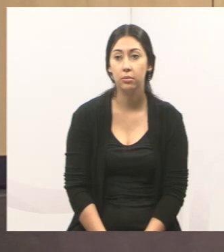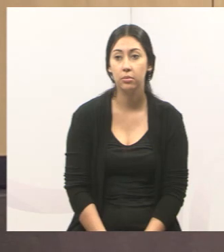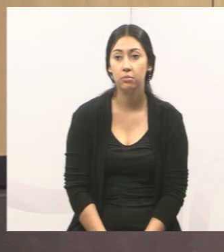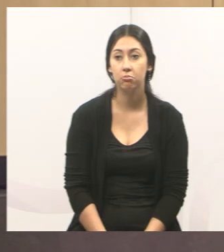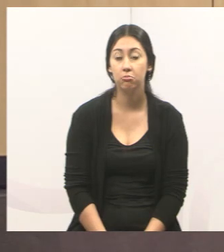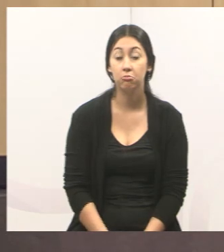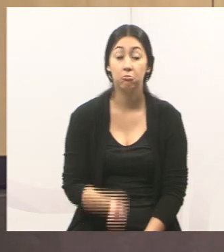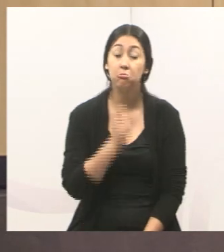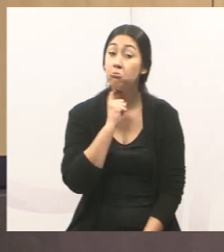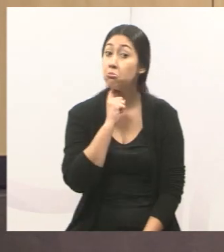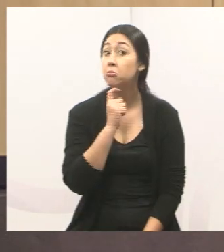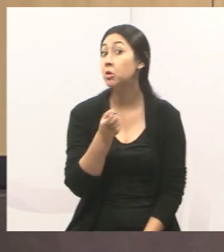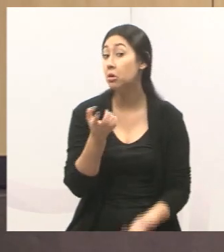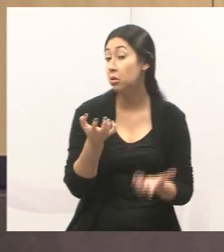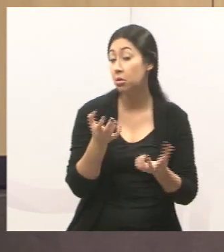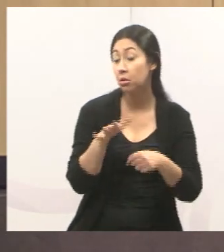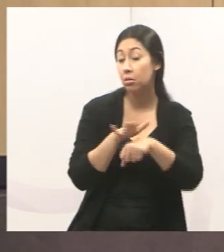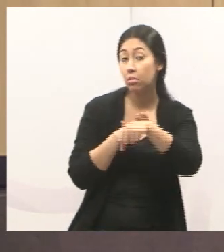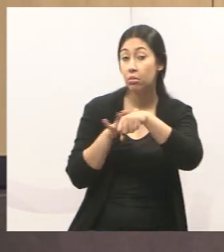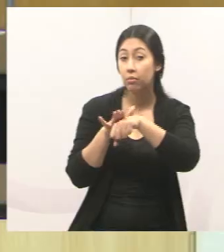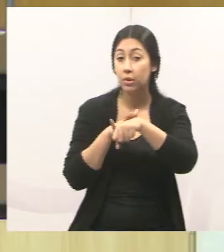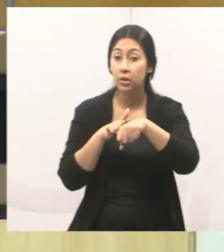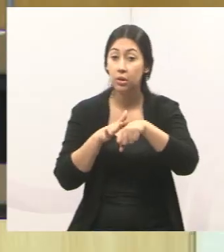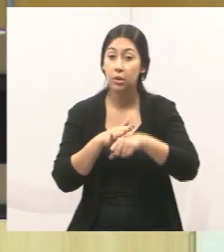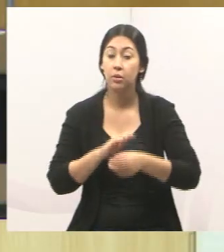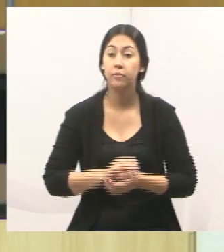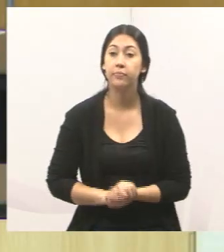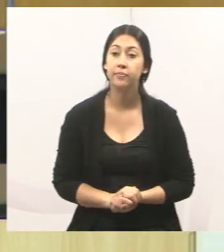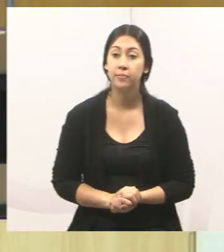Não havendo mais quem queira discutir o processo,